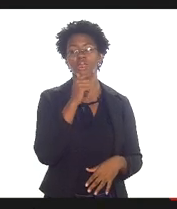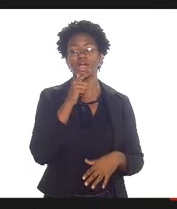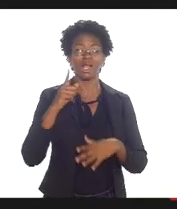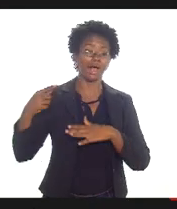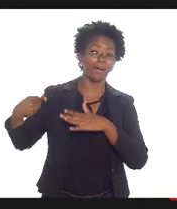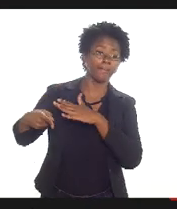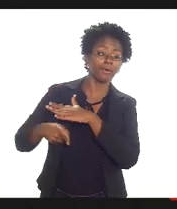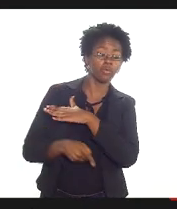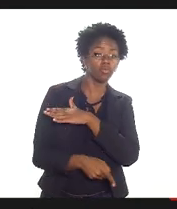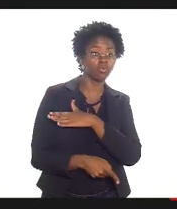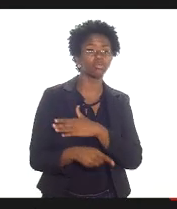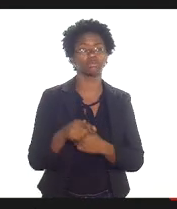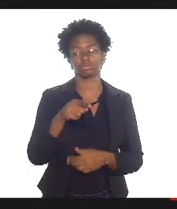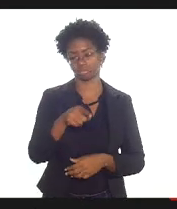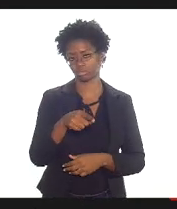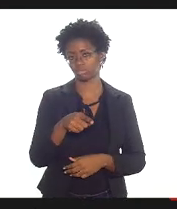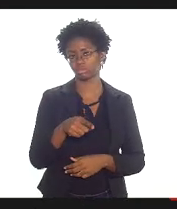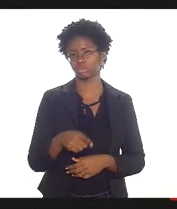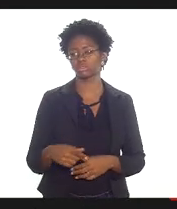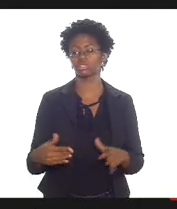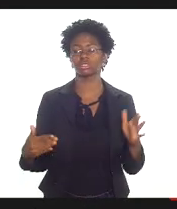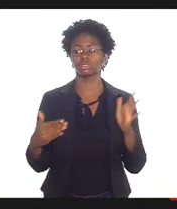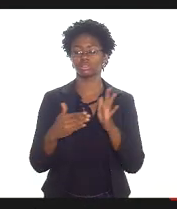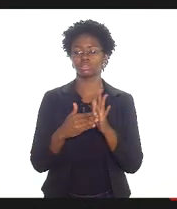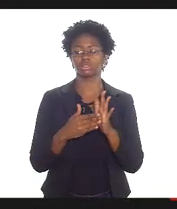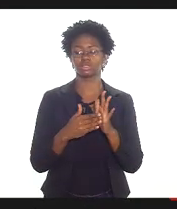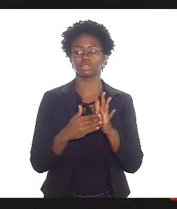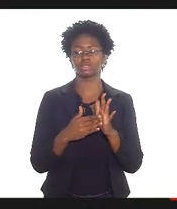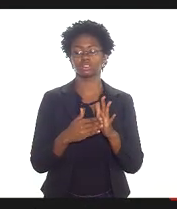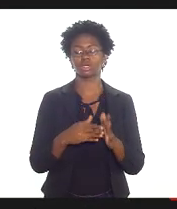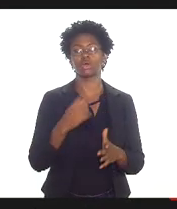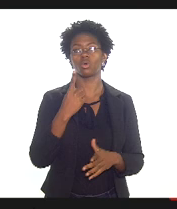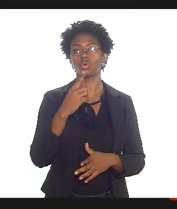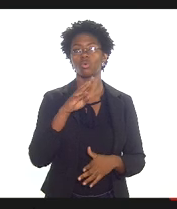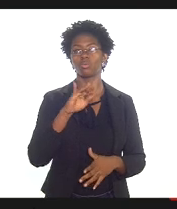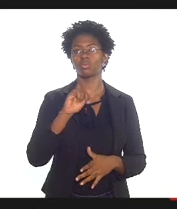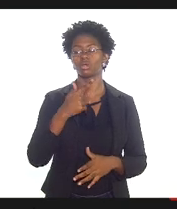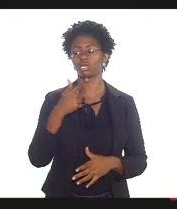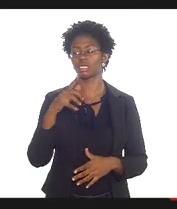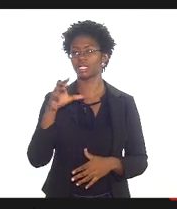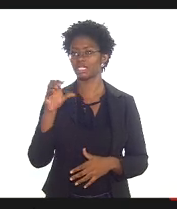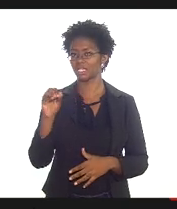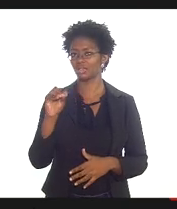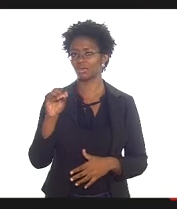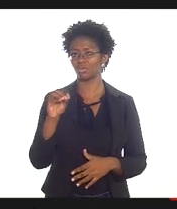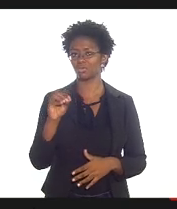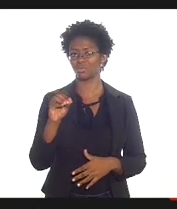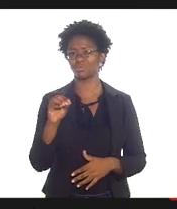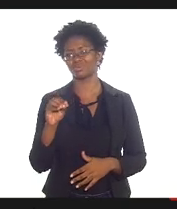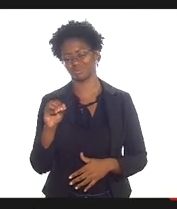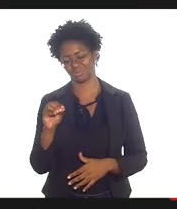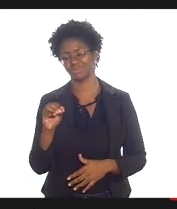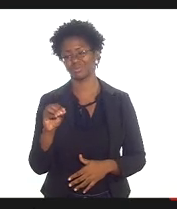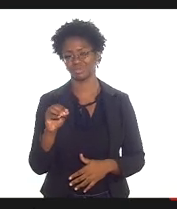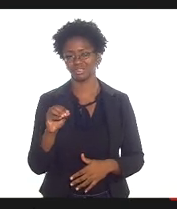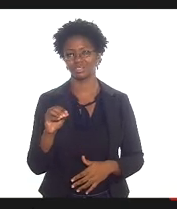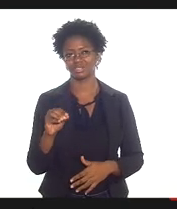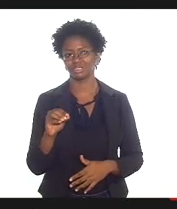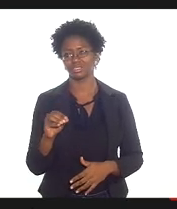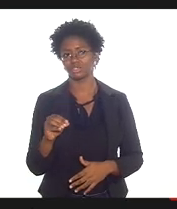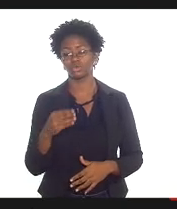profunda, até 1.350.000 metros cúbicos